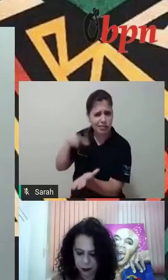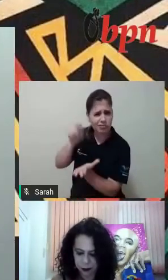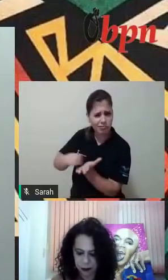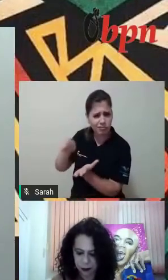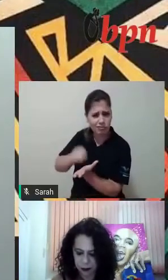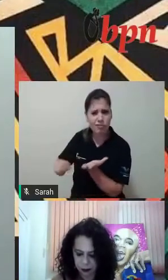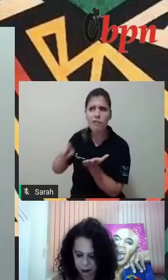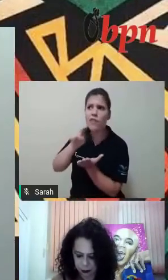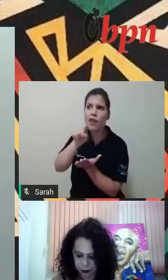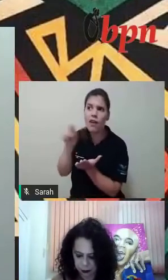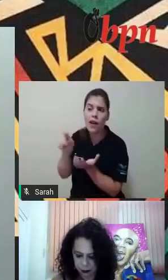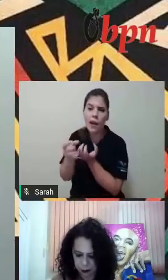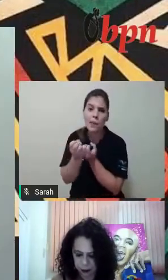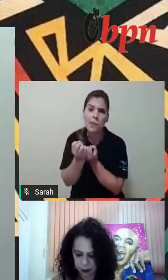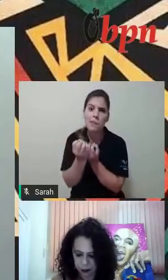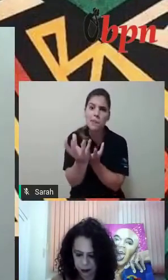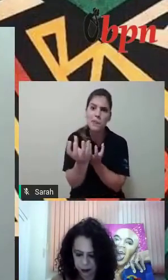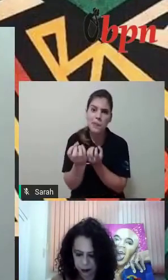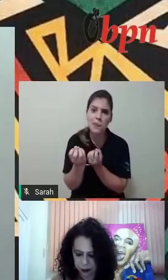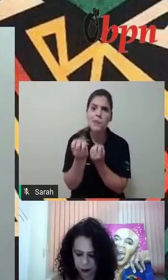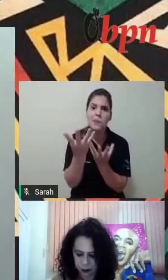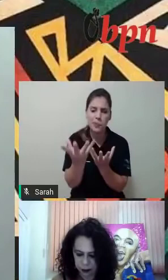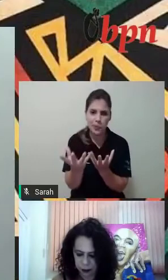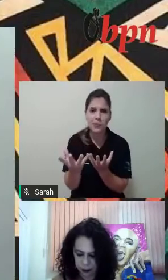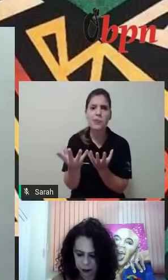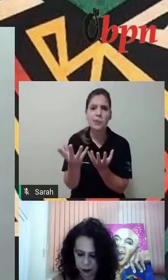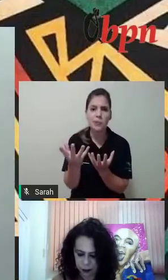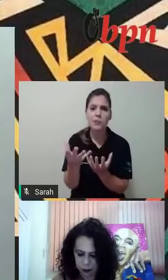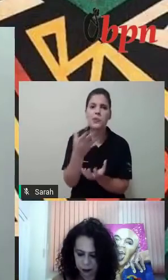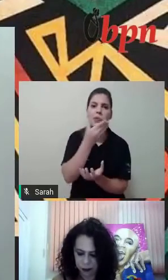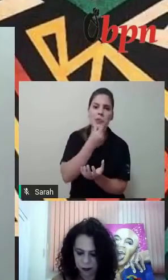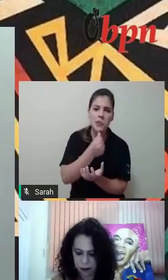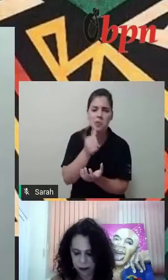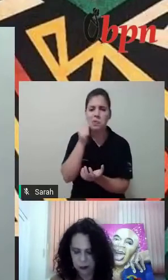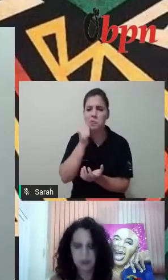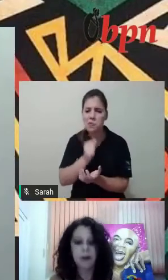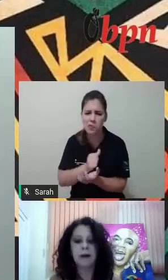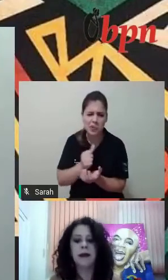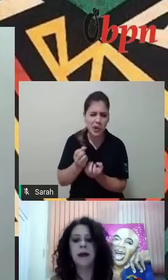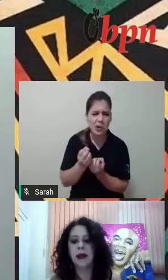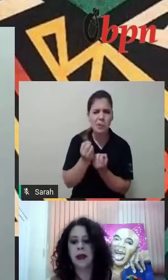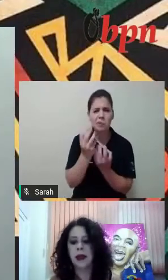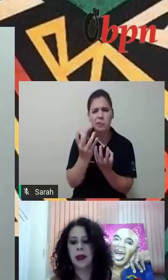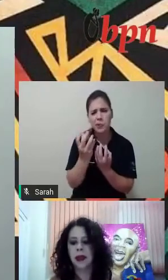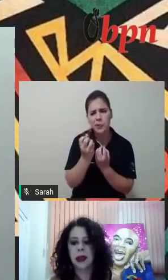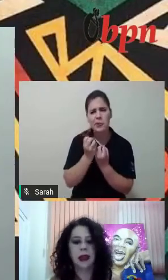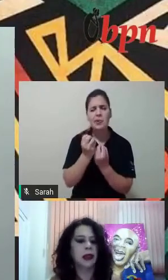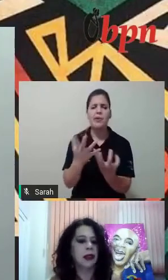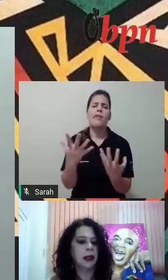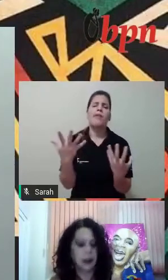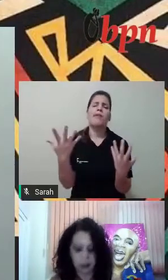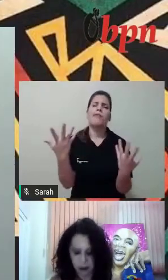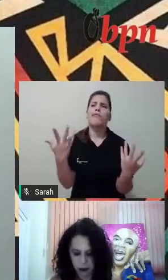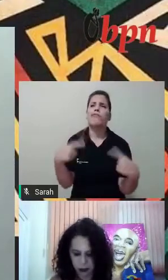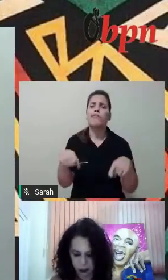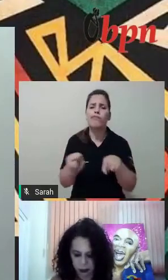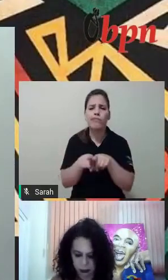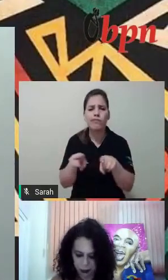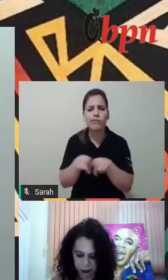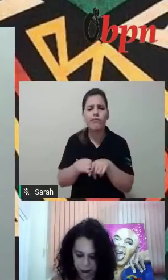poetas, poetisas, eu gosto do termo poetisas, o pessoal que